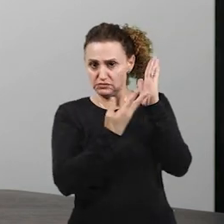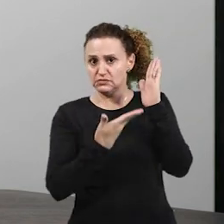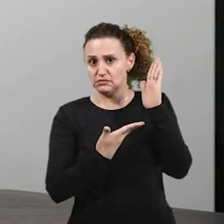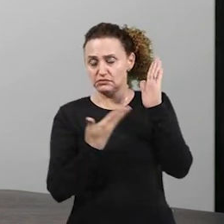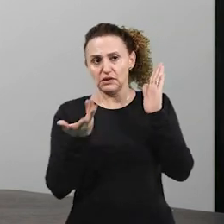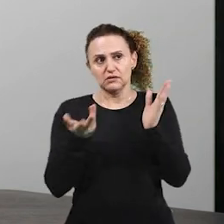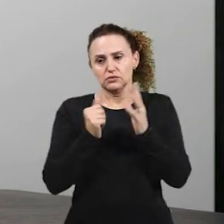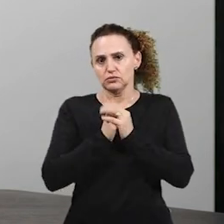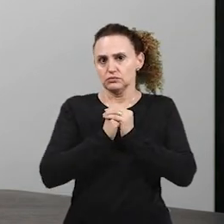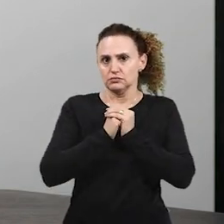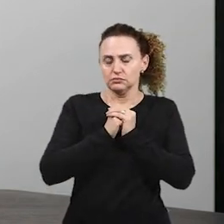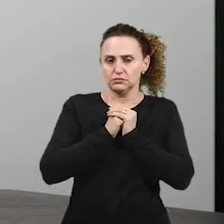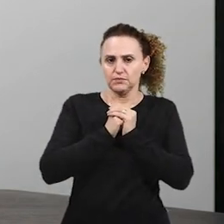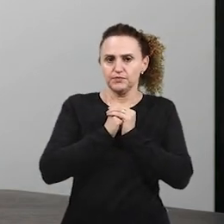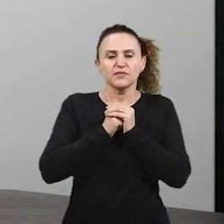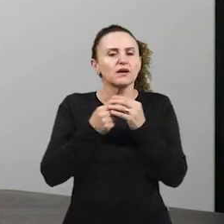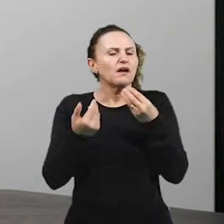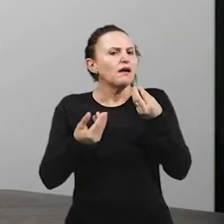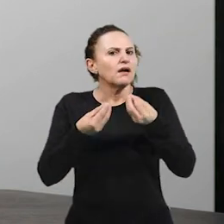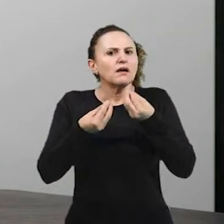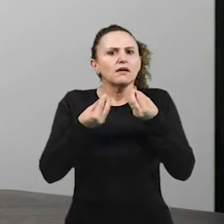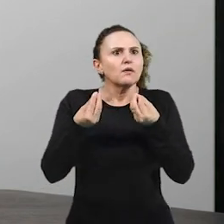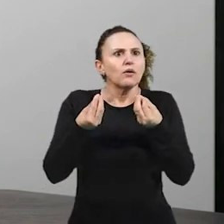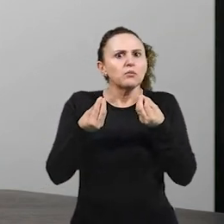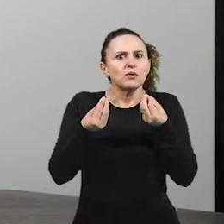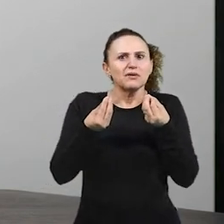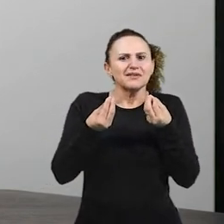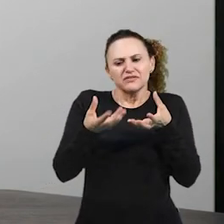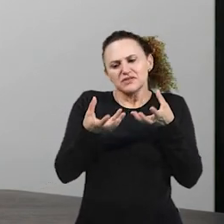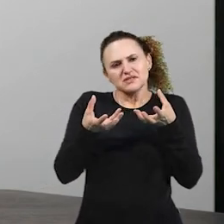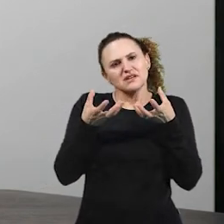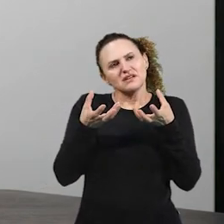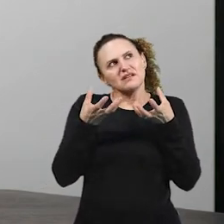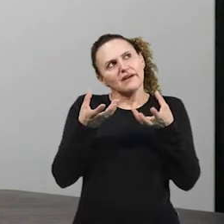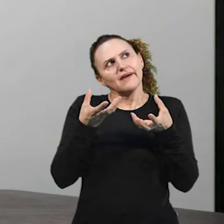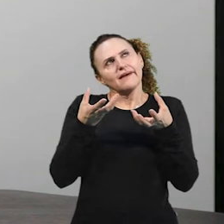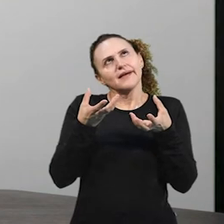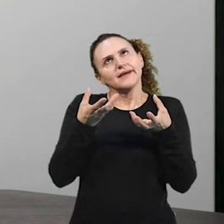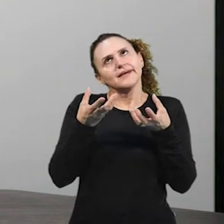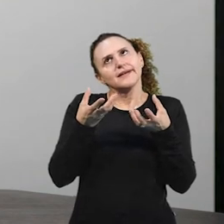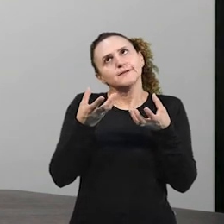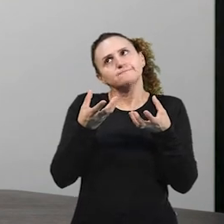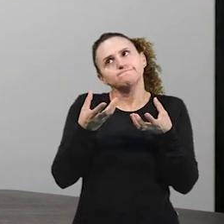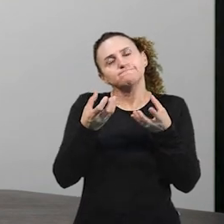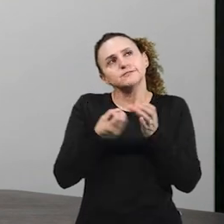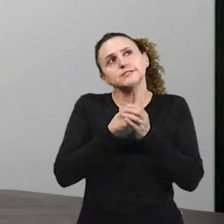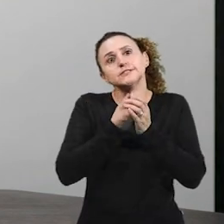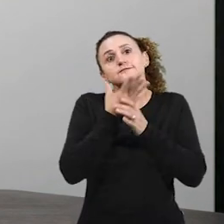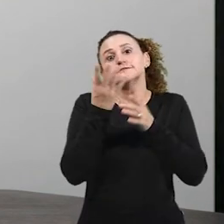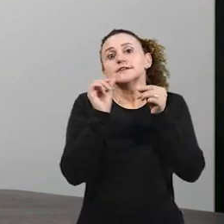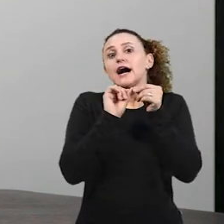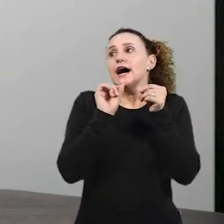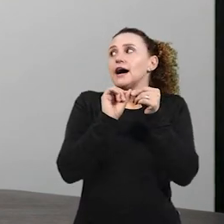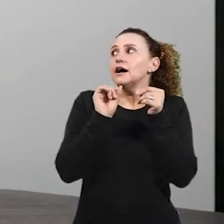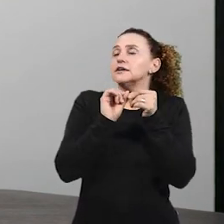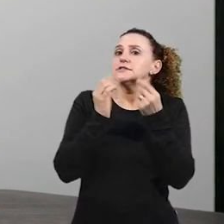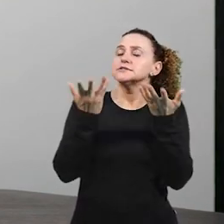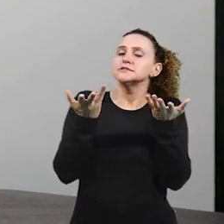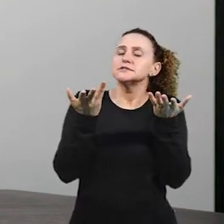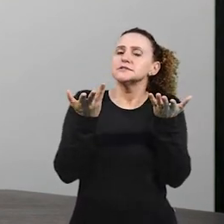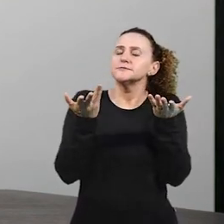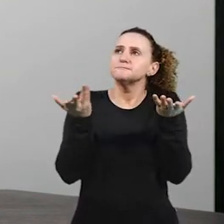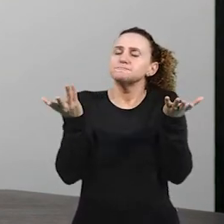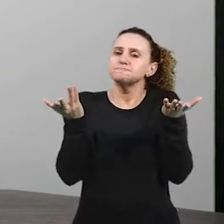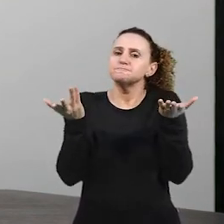texto produzir um texto e você quer que ele faça uma uma descrição